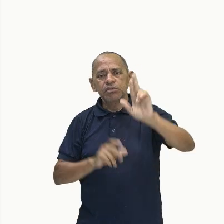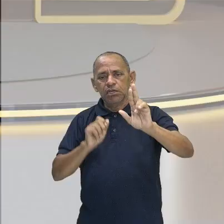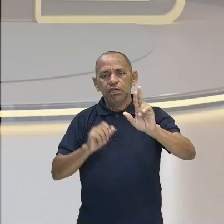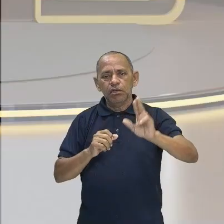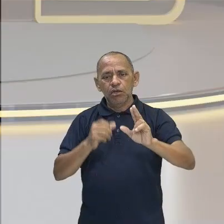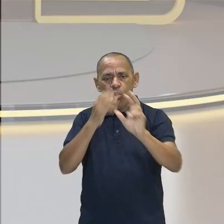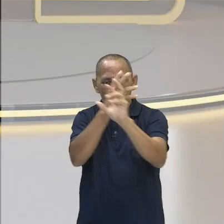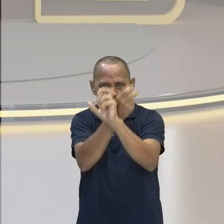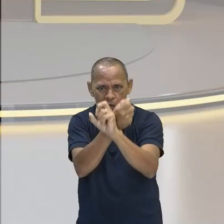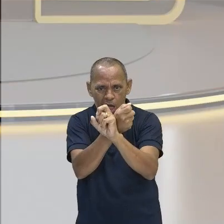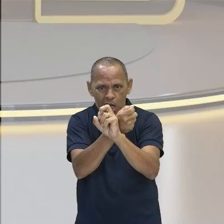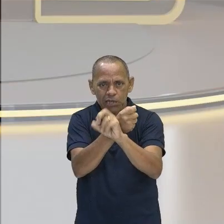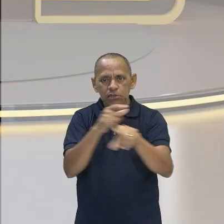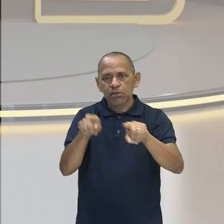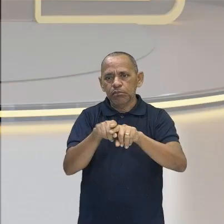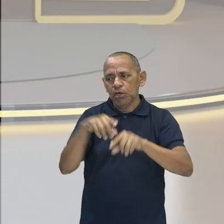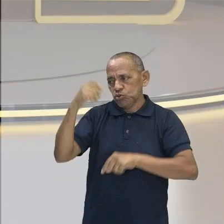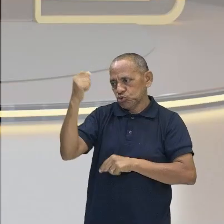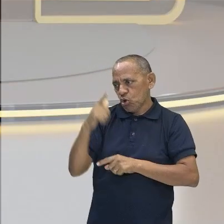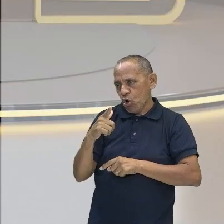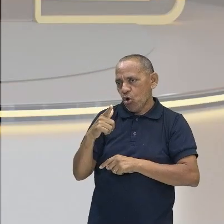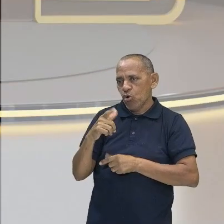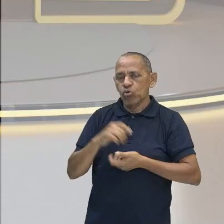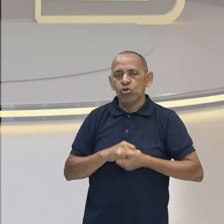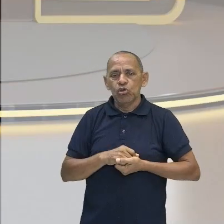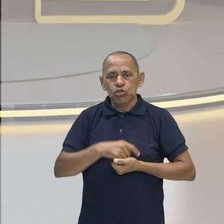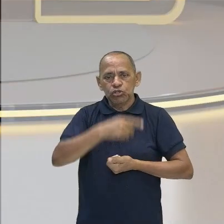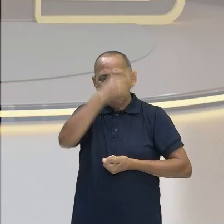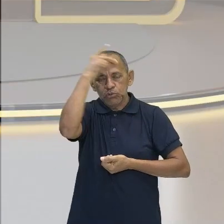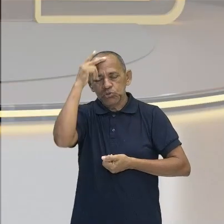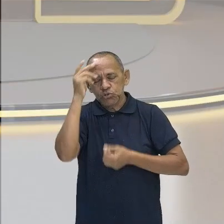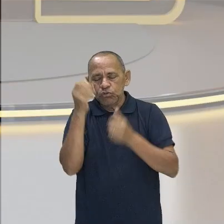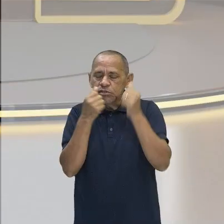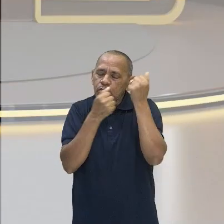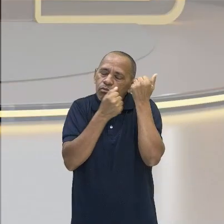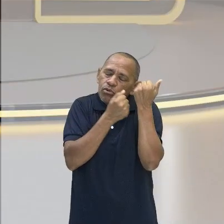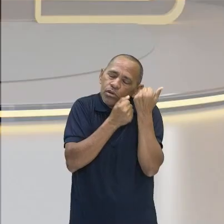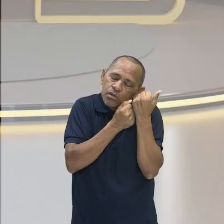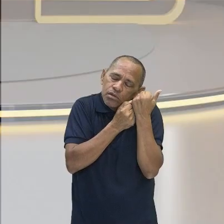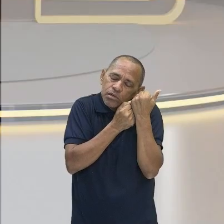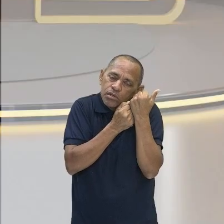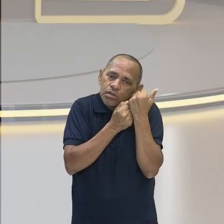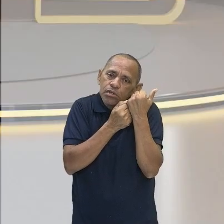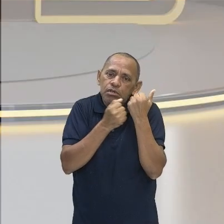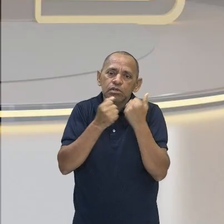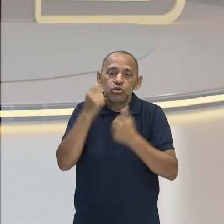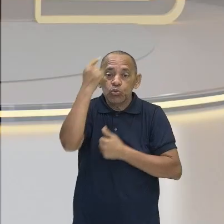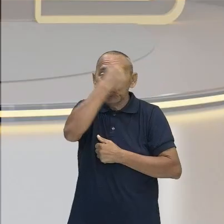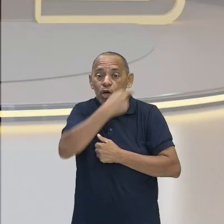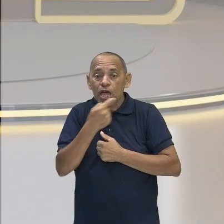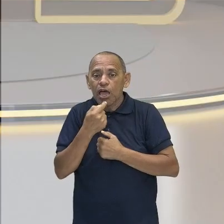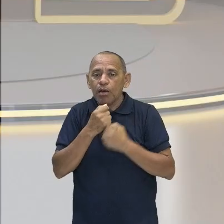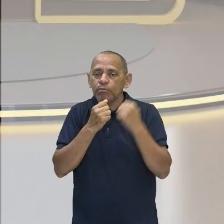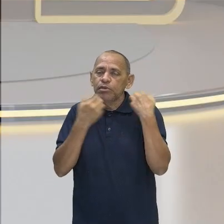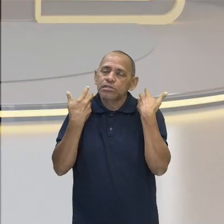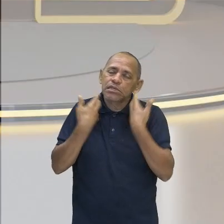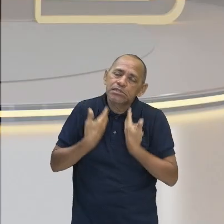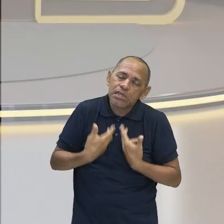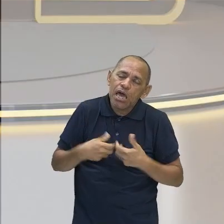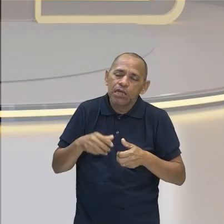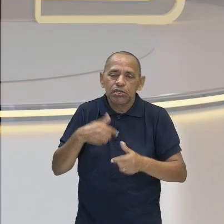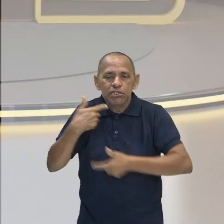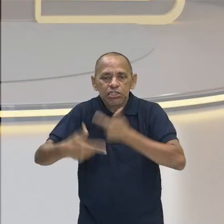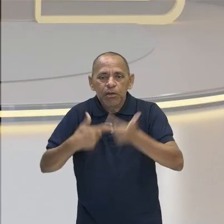se ele estivesse apoiando a cabeça cansada. Também. Não é? Então, o cansaço do trabalhador, né, do trabalhador rural, está ali